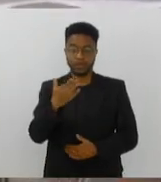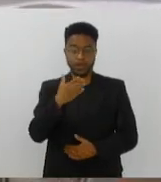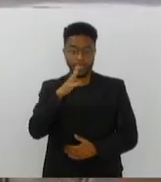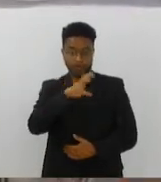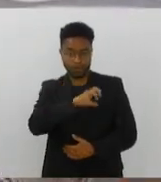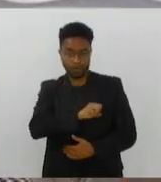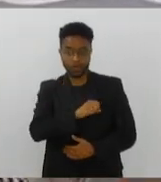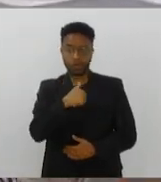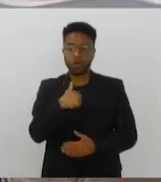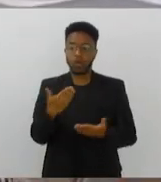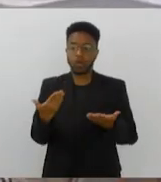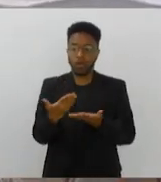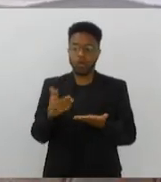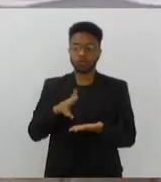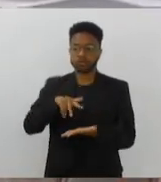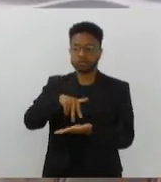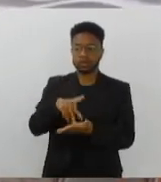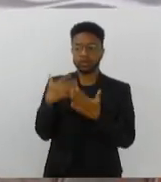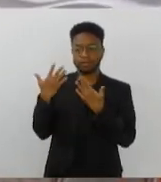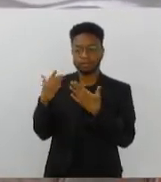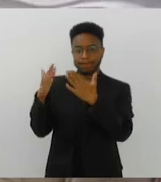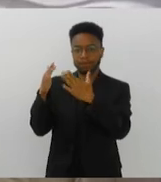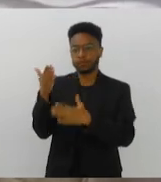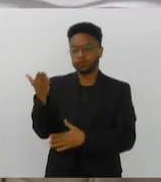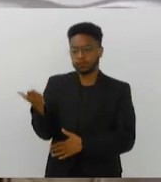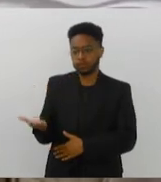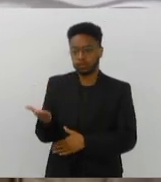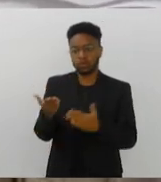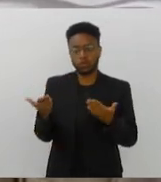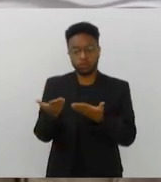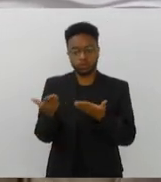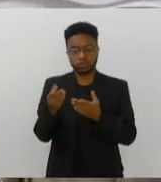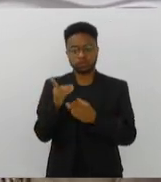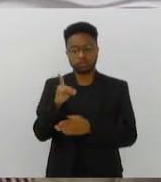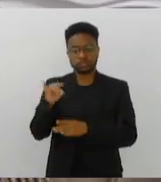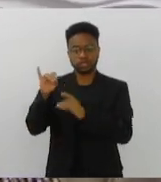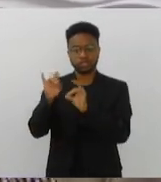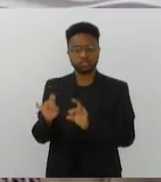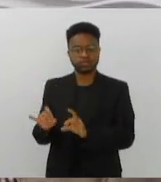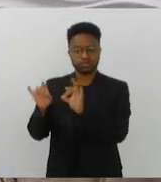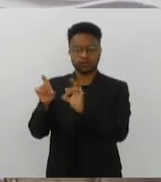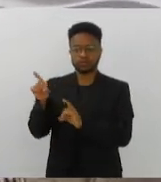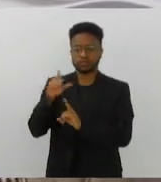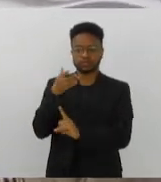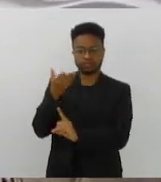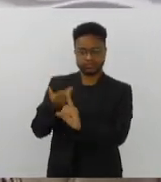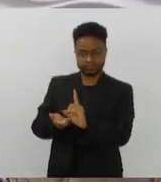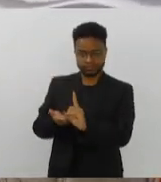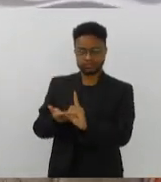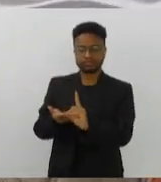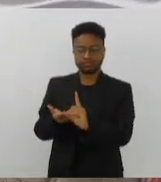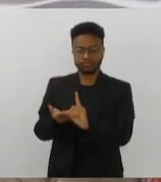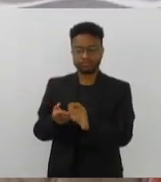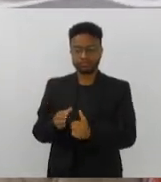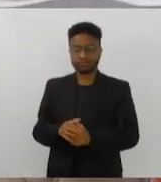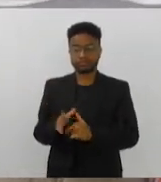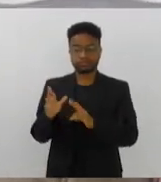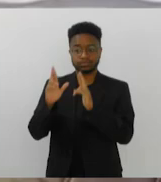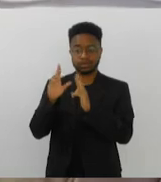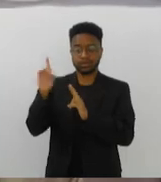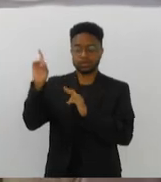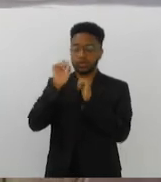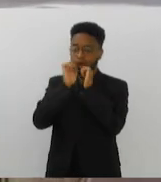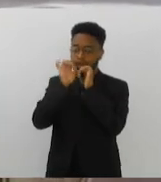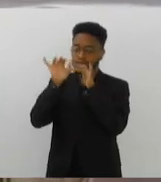aqui hoje parabenizar você nesse dia que você está sendo homenageada. Que Deus possa